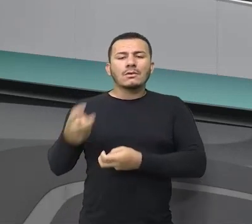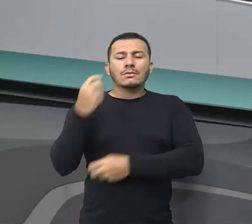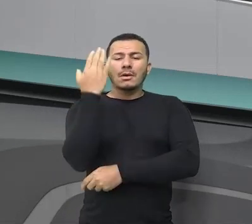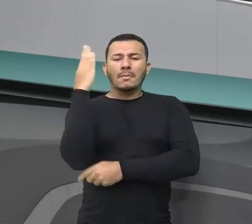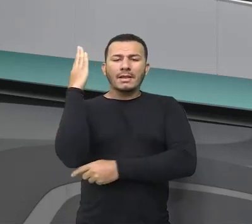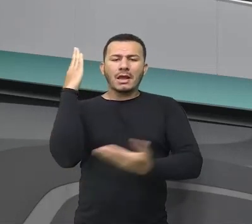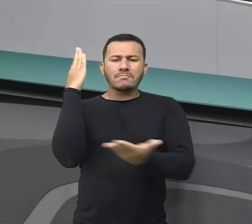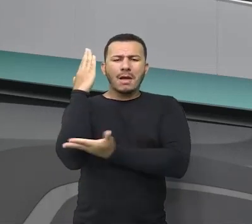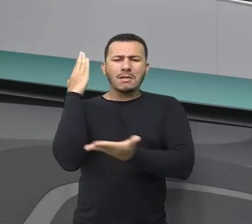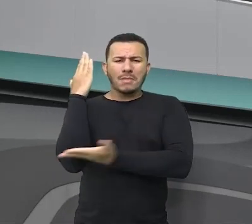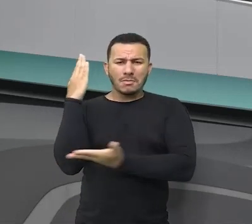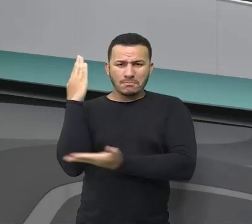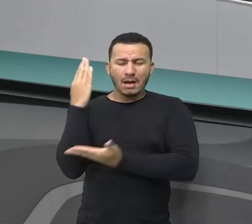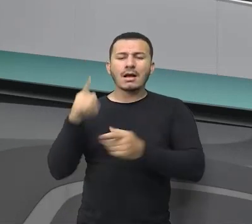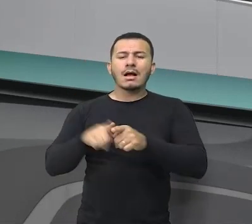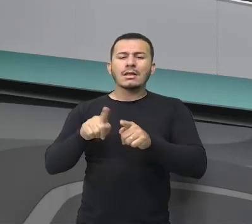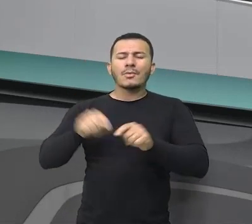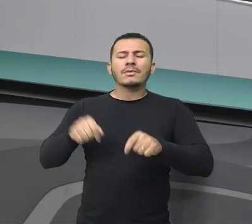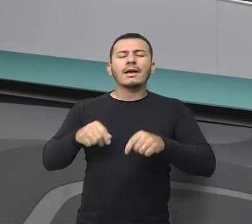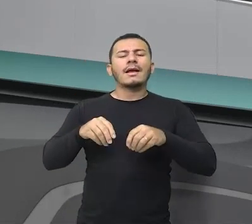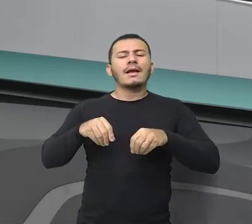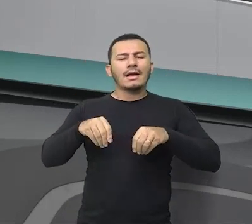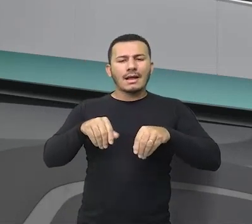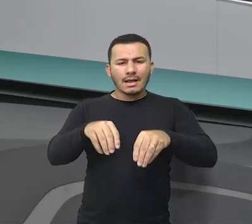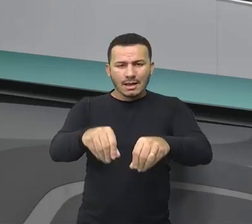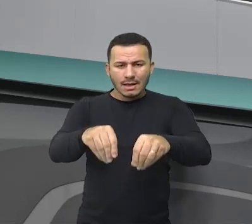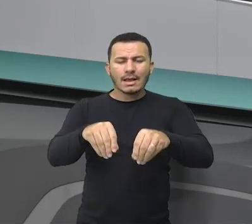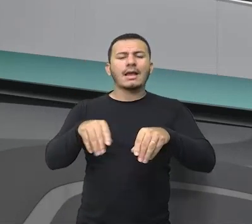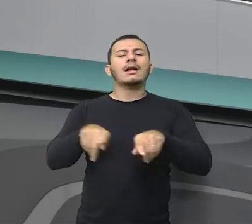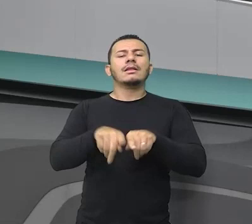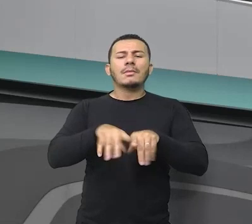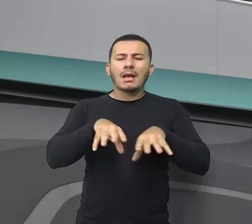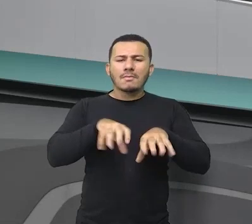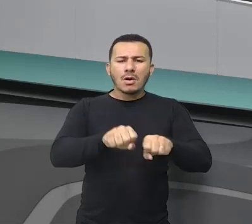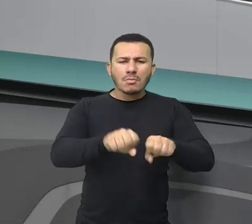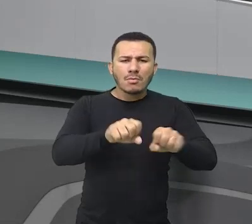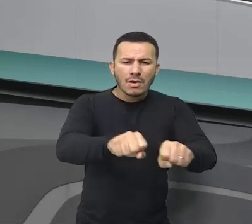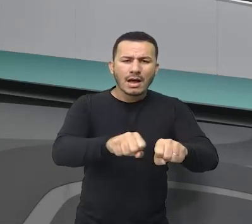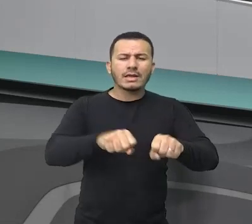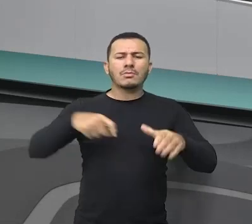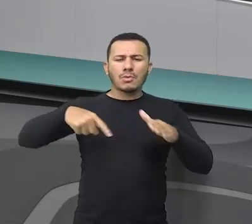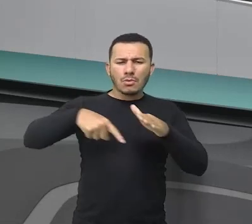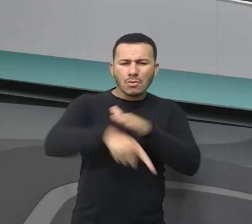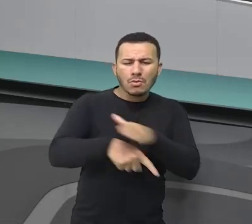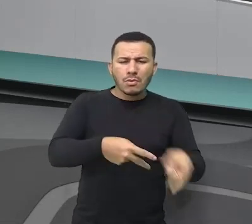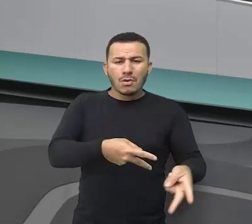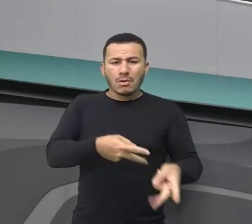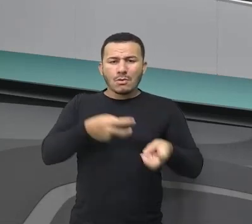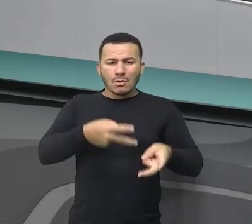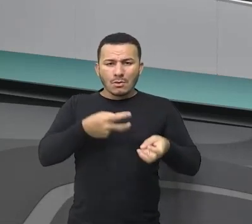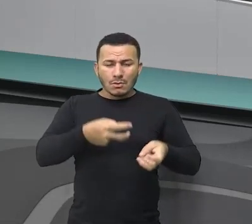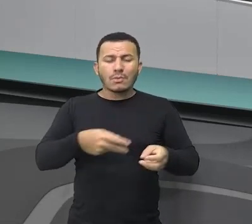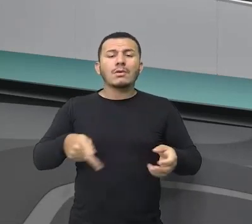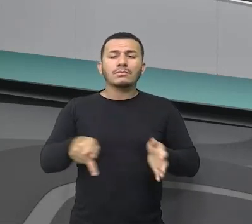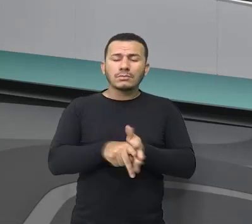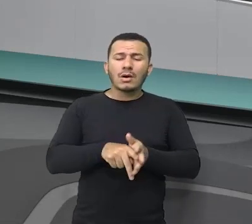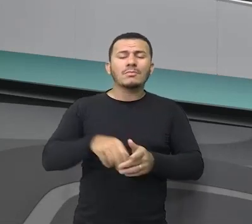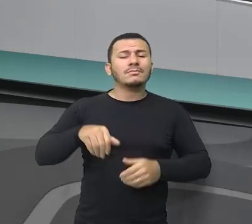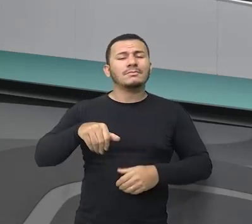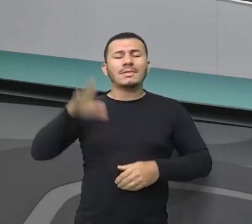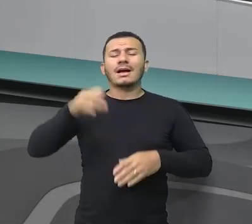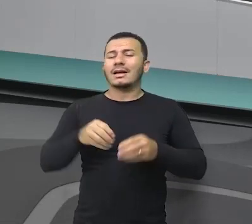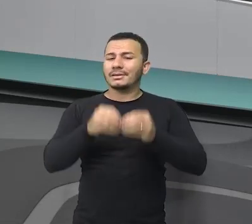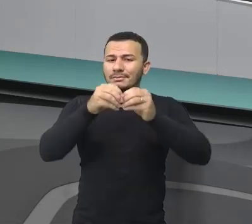madeireira, a grilagem de terras, o garimpo e a expansão dos assentamentos humanos são atividades com